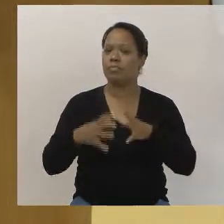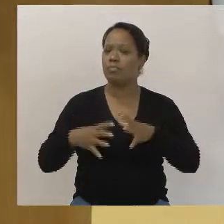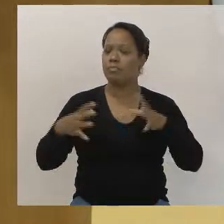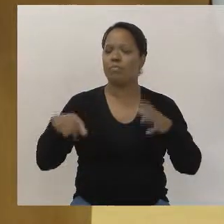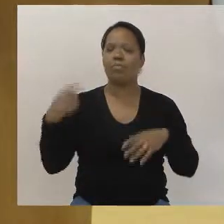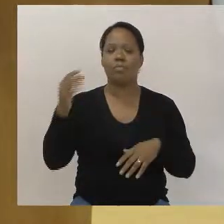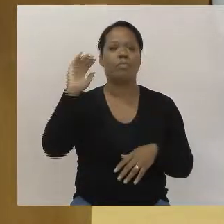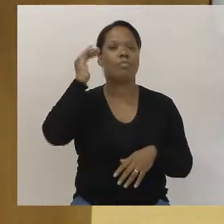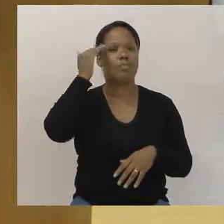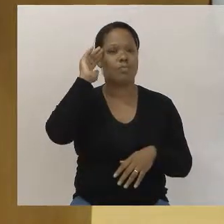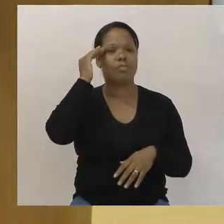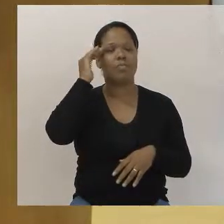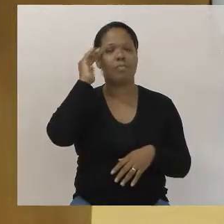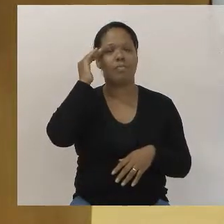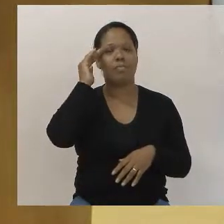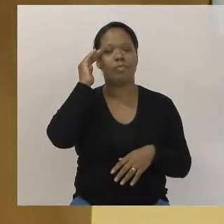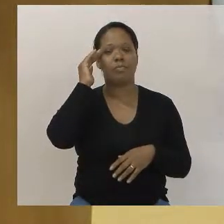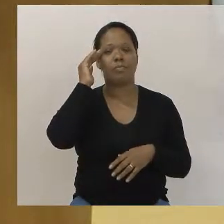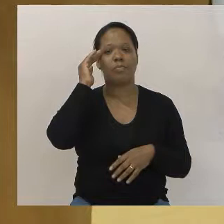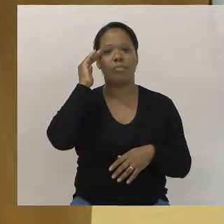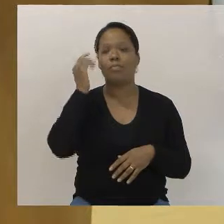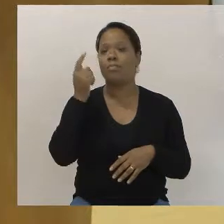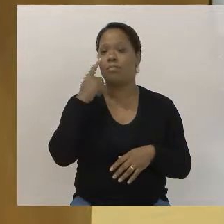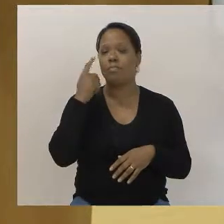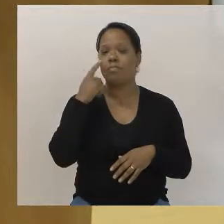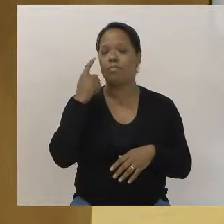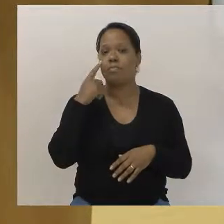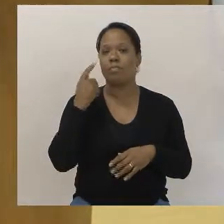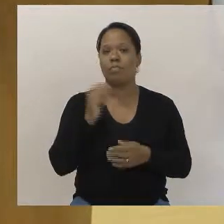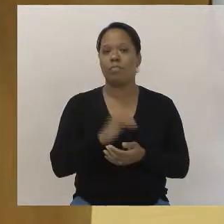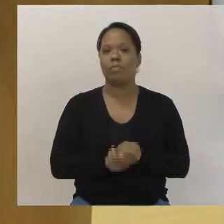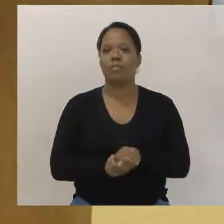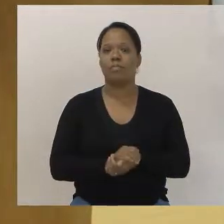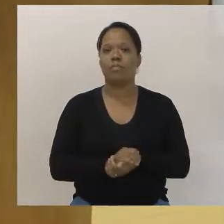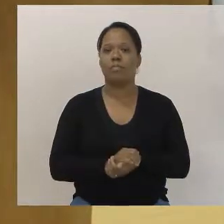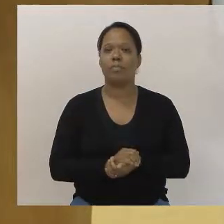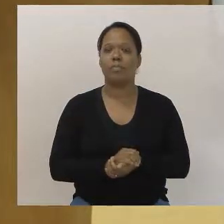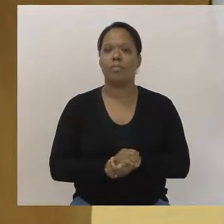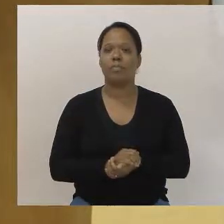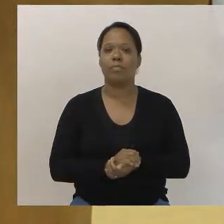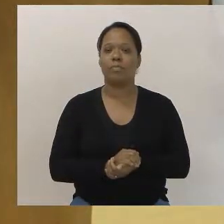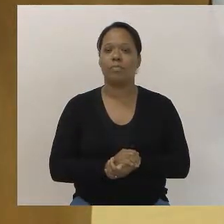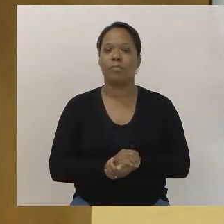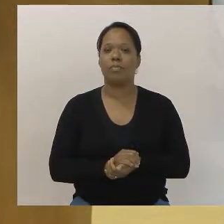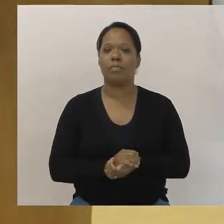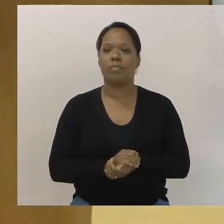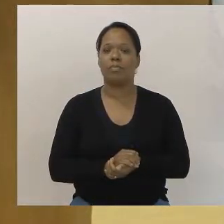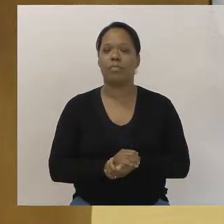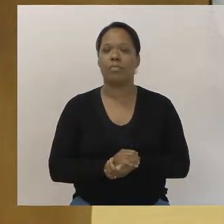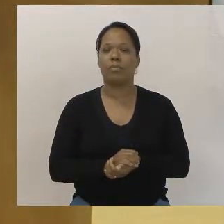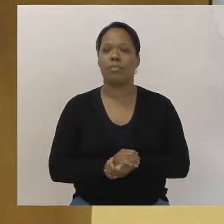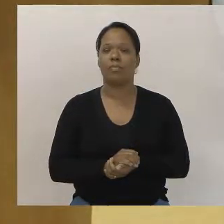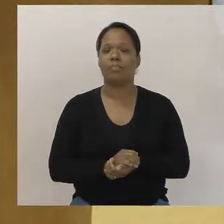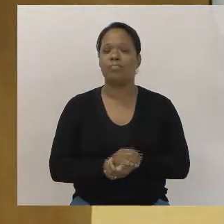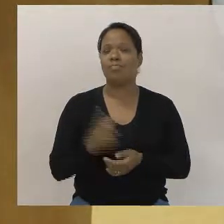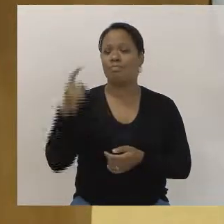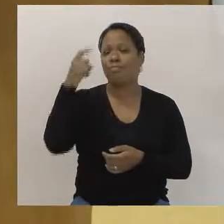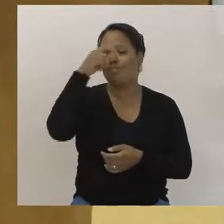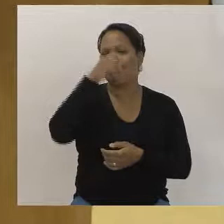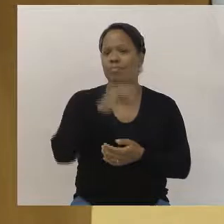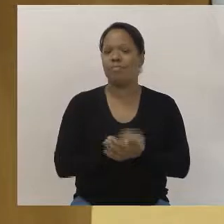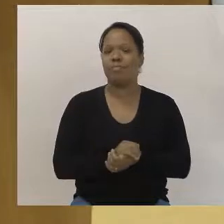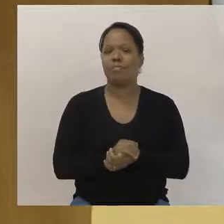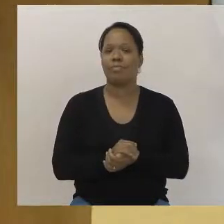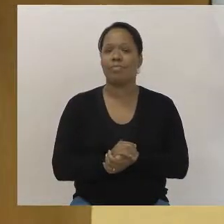entende que o é como a gente vê falar muito quando veio o secretário o governo falar que o cobertor é curto disse tampo pegas cobre a